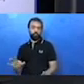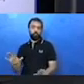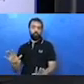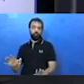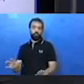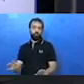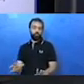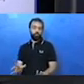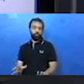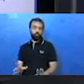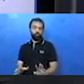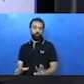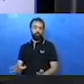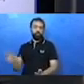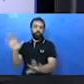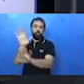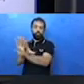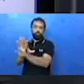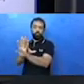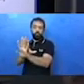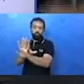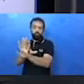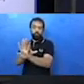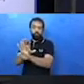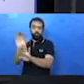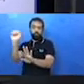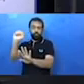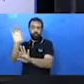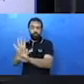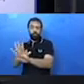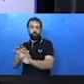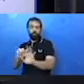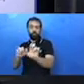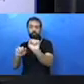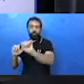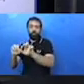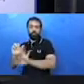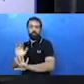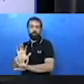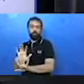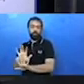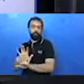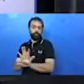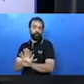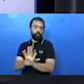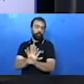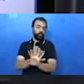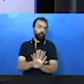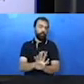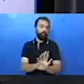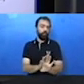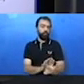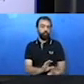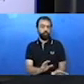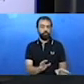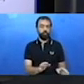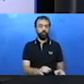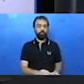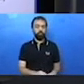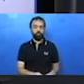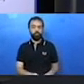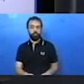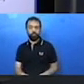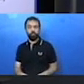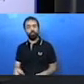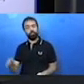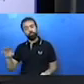que apresenta a divisão política do Brasil entre 1942 e 1977 e responde. Então, era